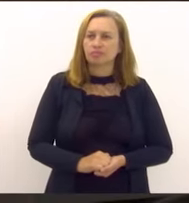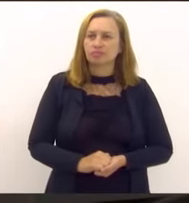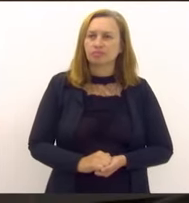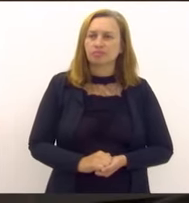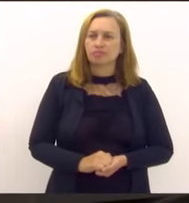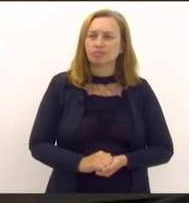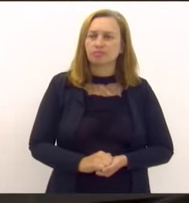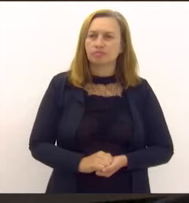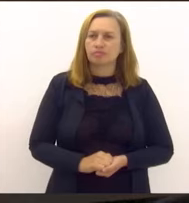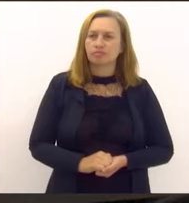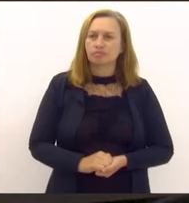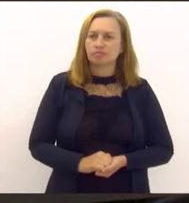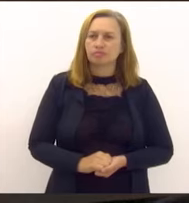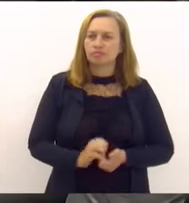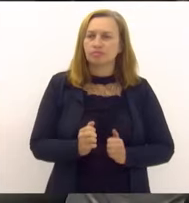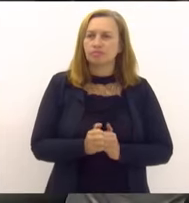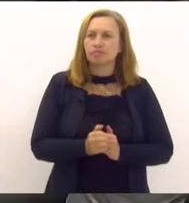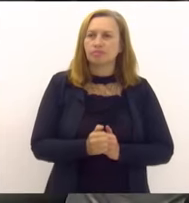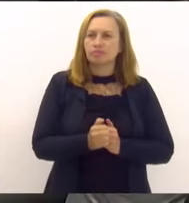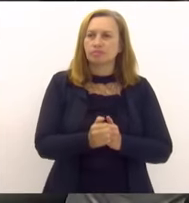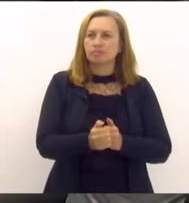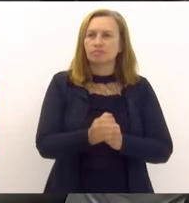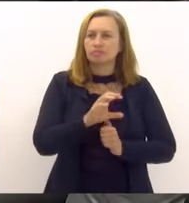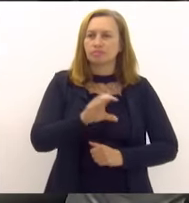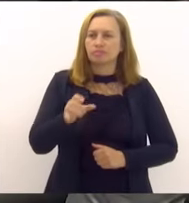Favorável, senhor presidente. Muito obrigado.